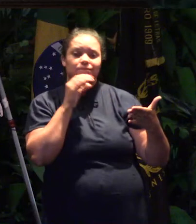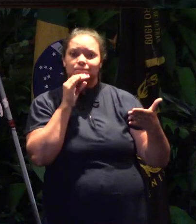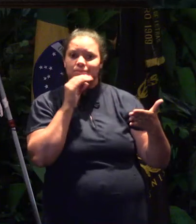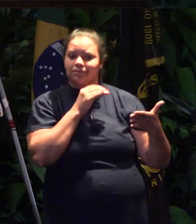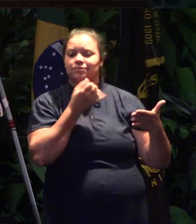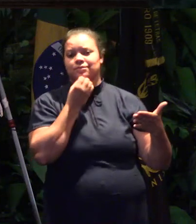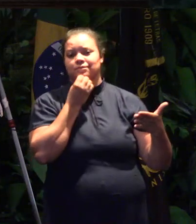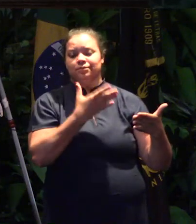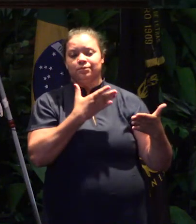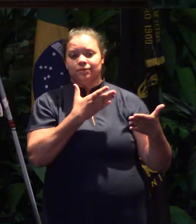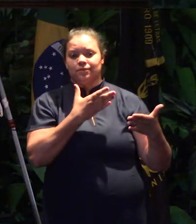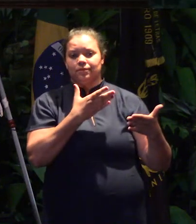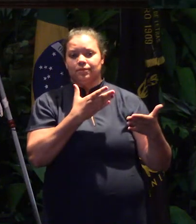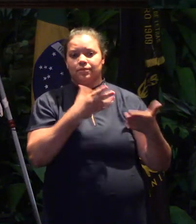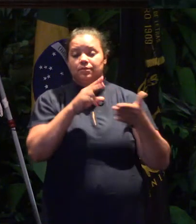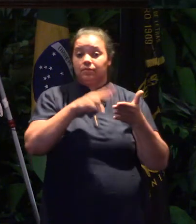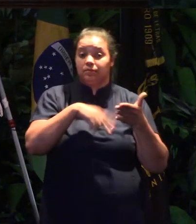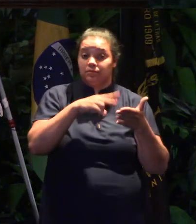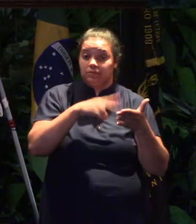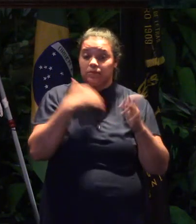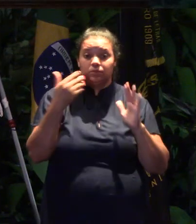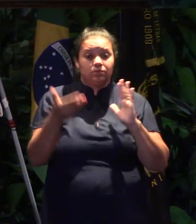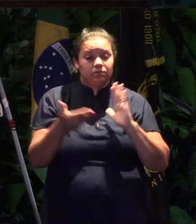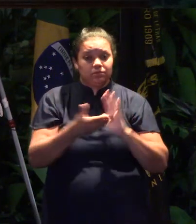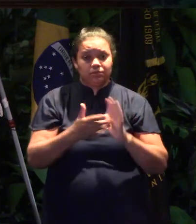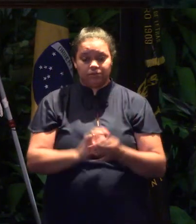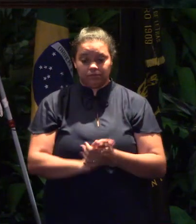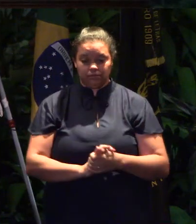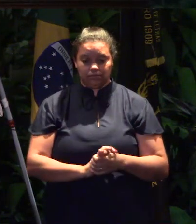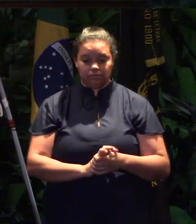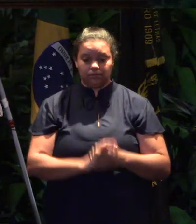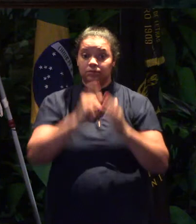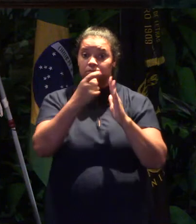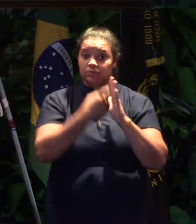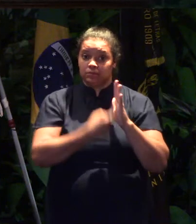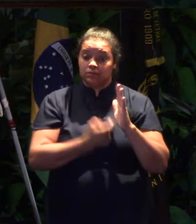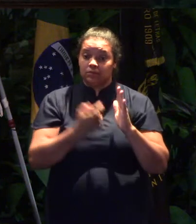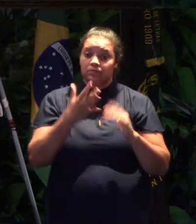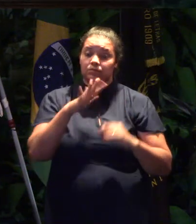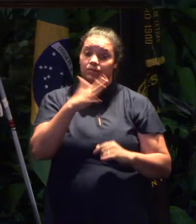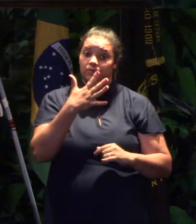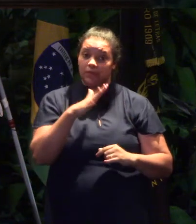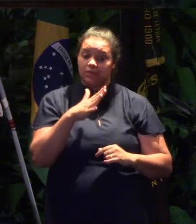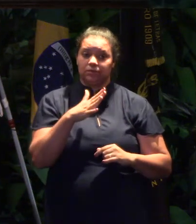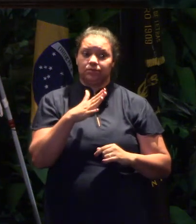visão pela leitura, pela visão do texto, né? Então, de repente, você tem que ter um outro